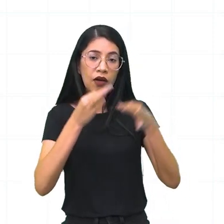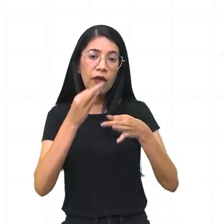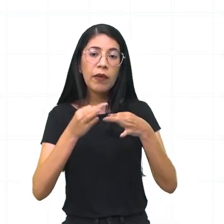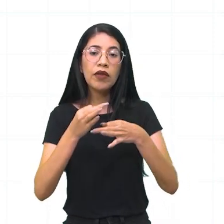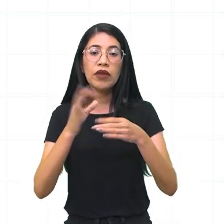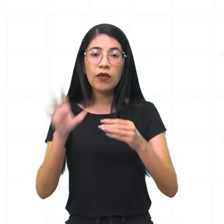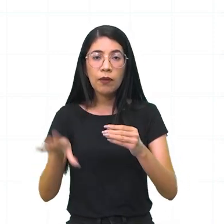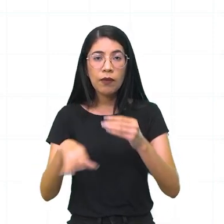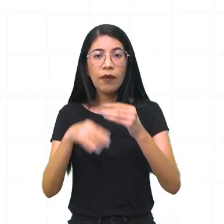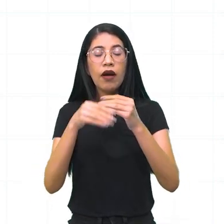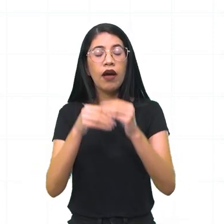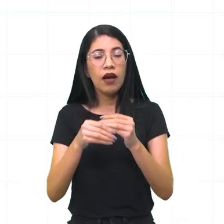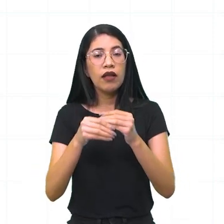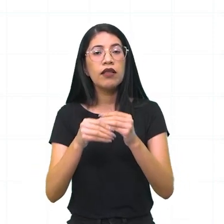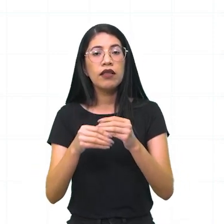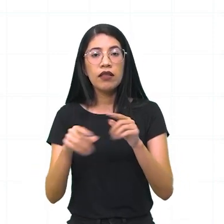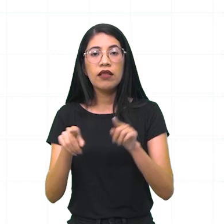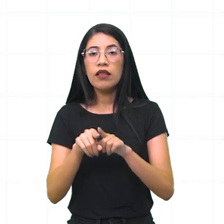mais contribuem